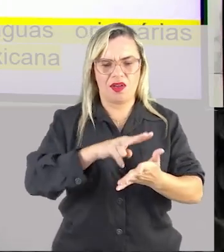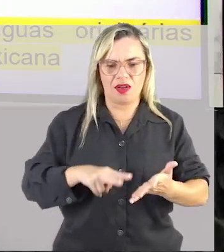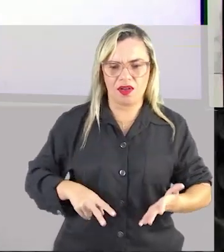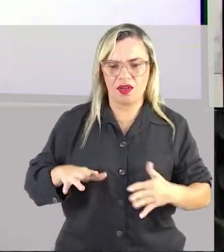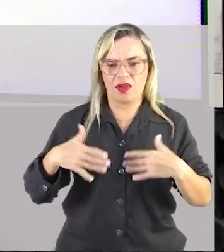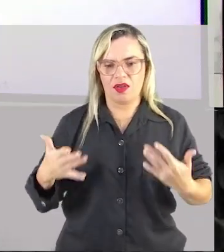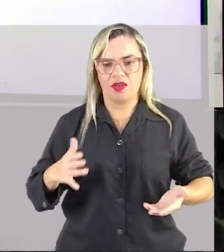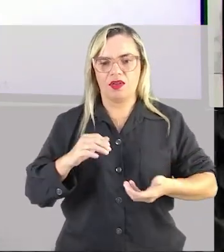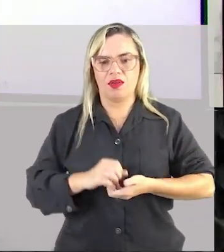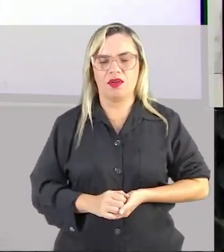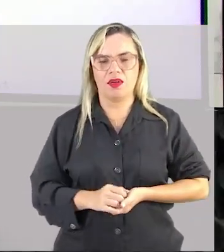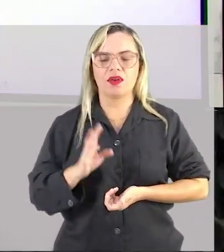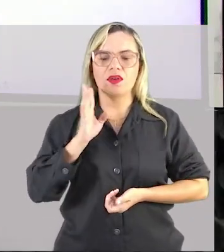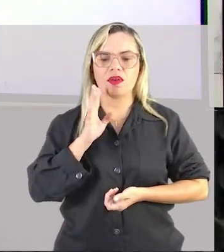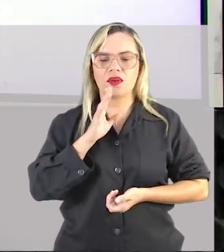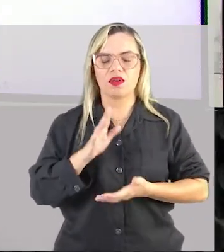Beleza?